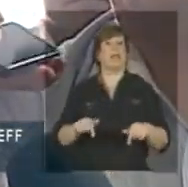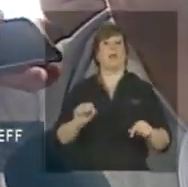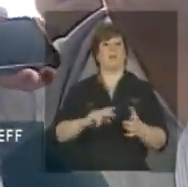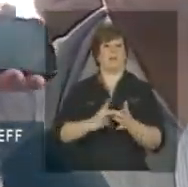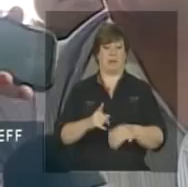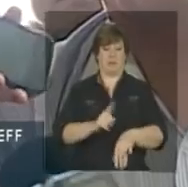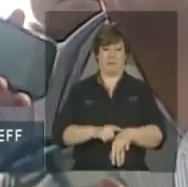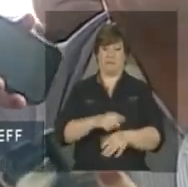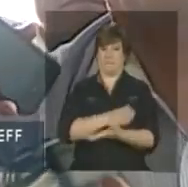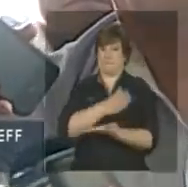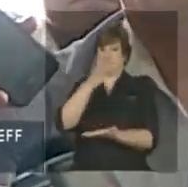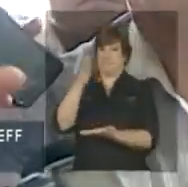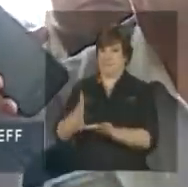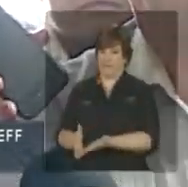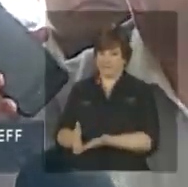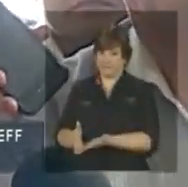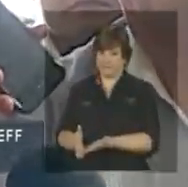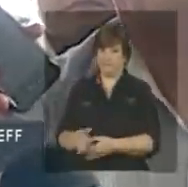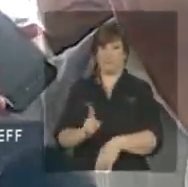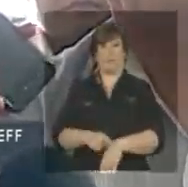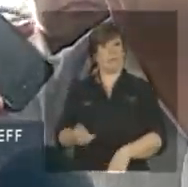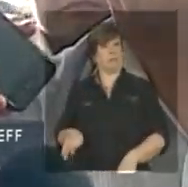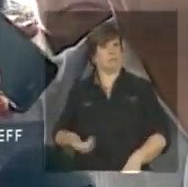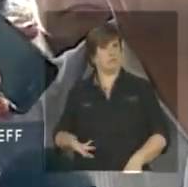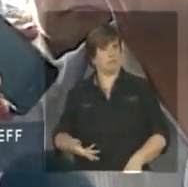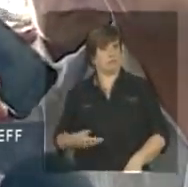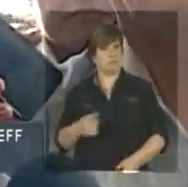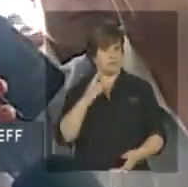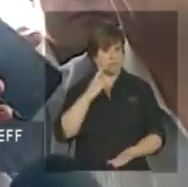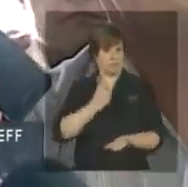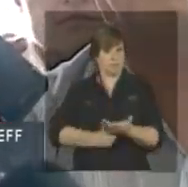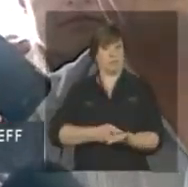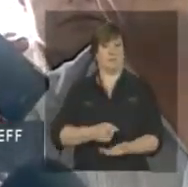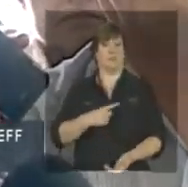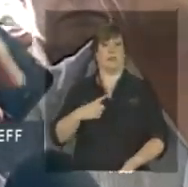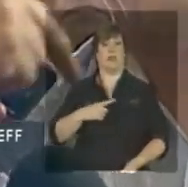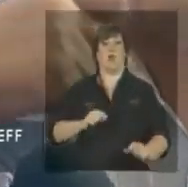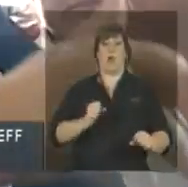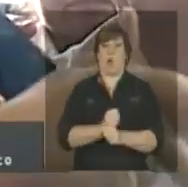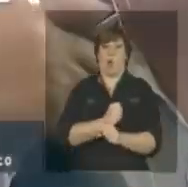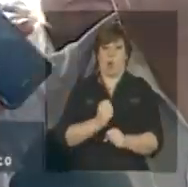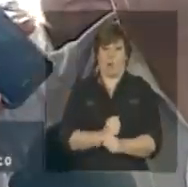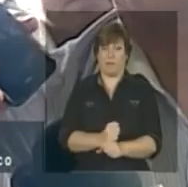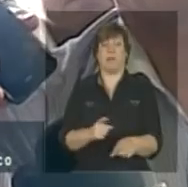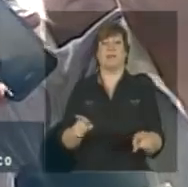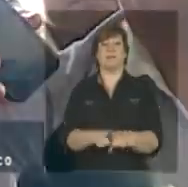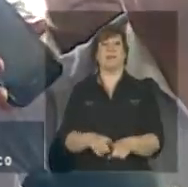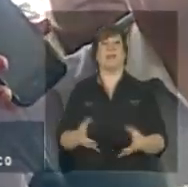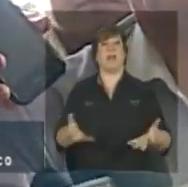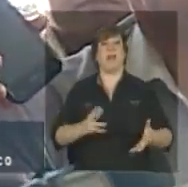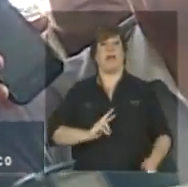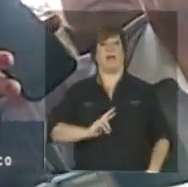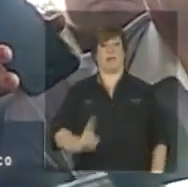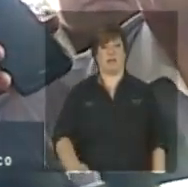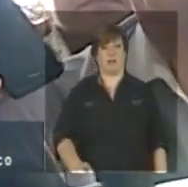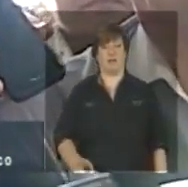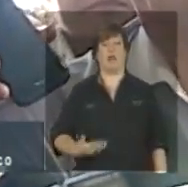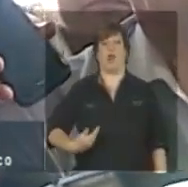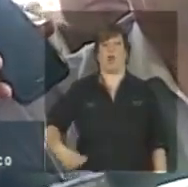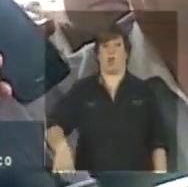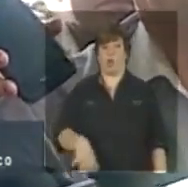prazo, significa um ritmo determinado de obra, significa que nós vamos querer resultados.